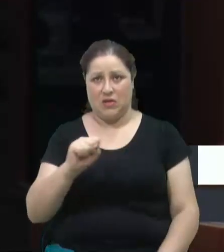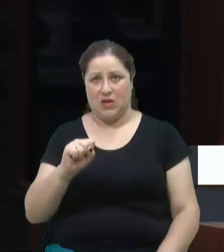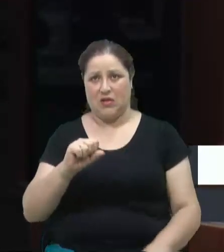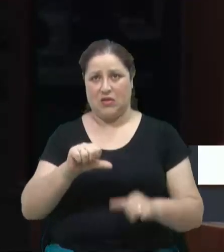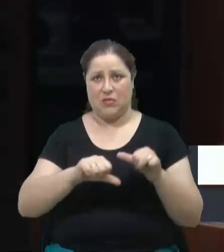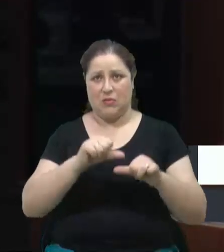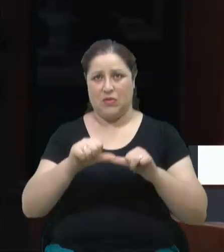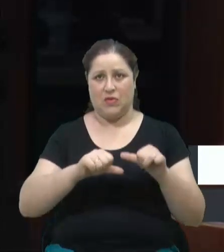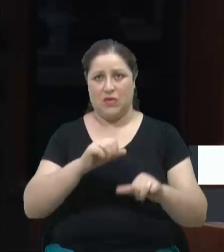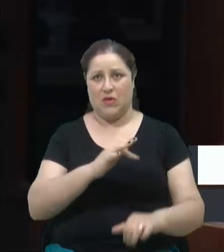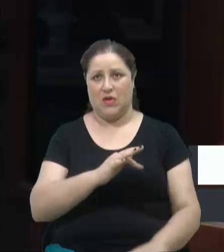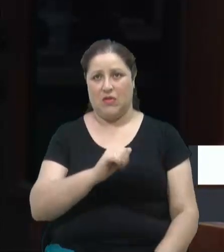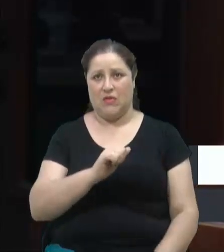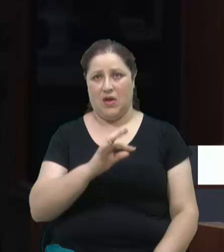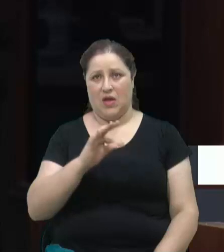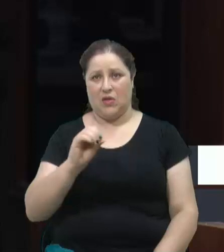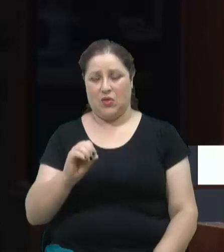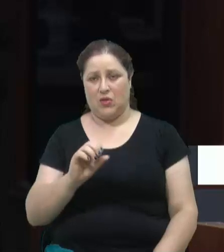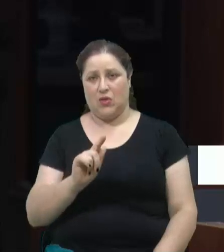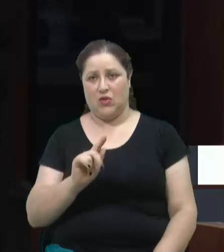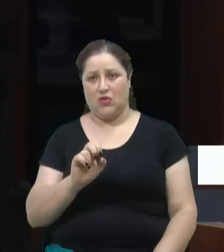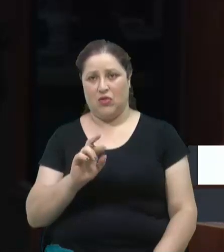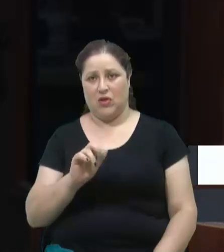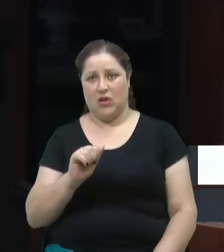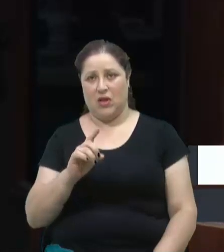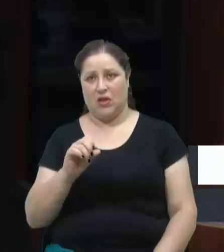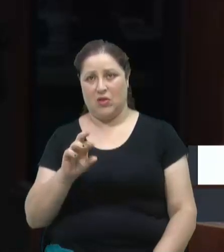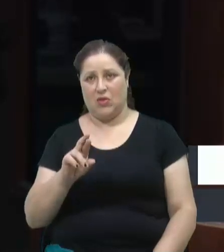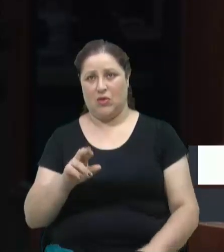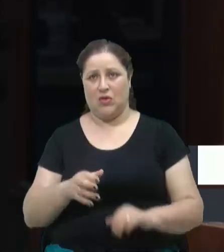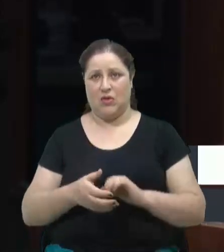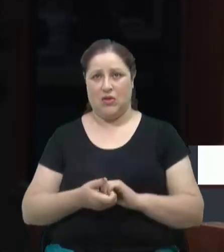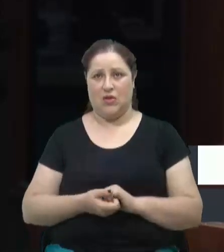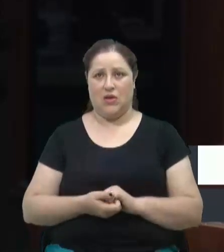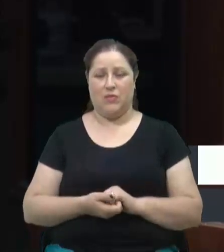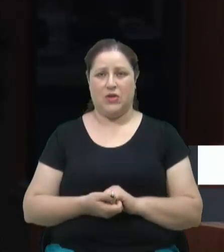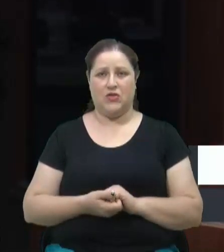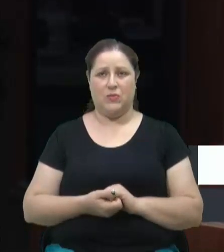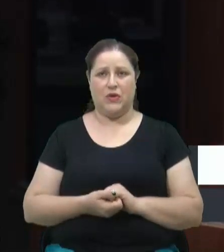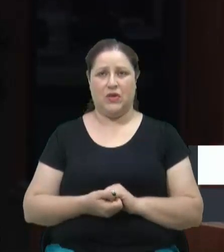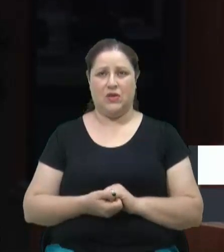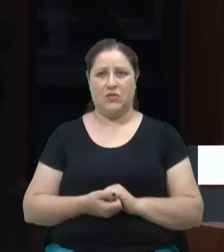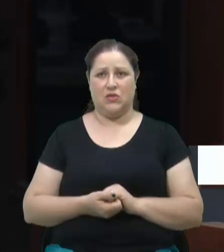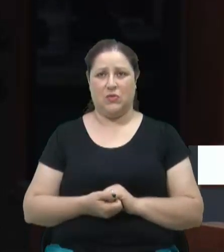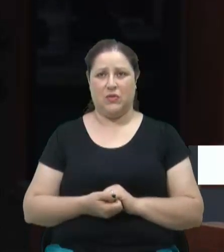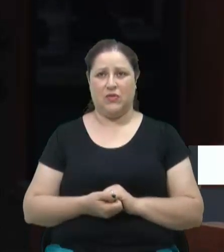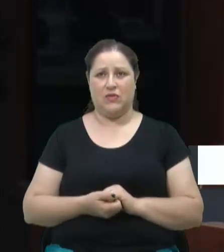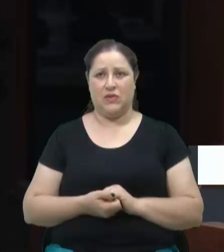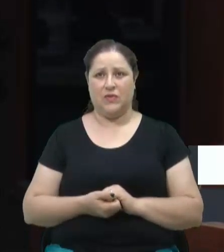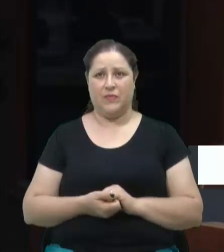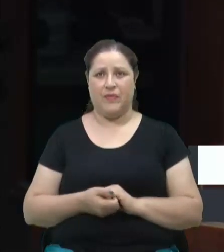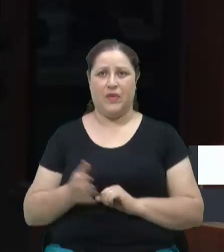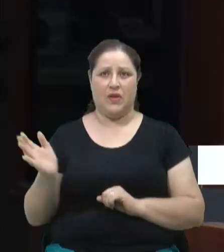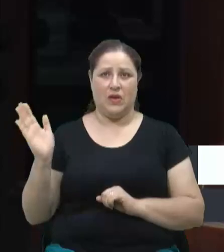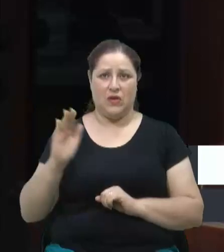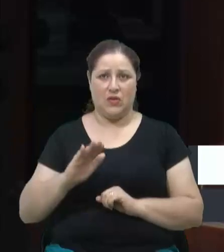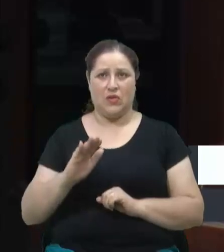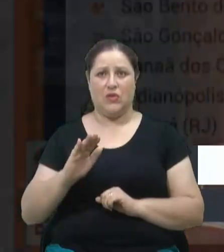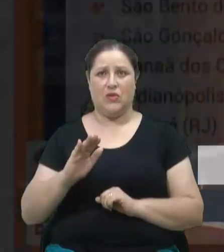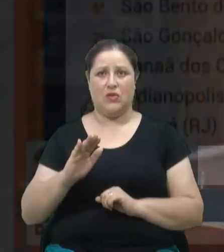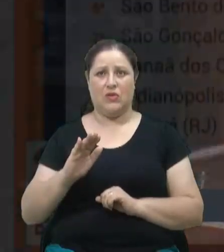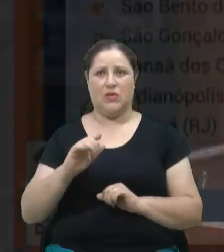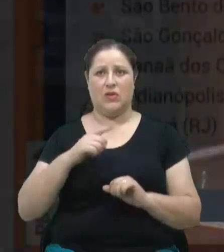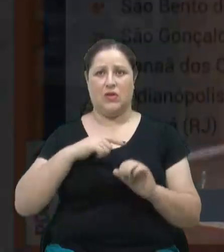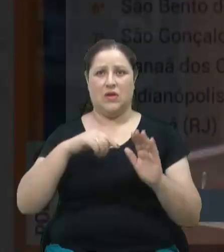mudando o fato gerador, como a gente chama. Próximo slide. Eu trouxe um breve ranking